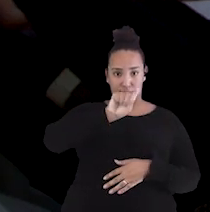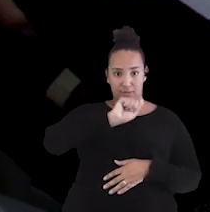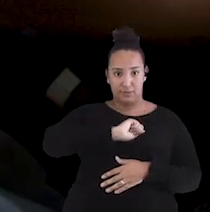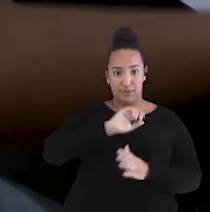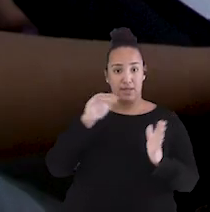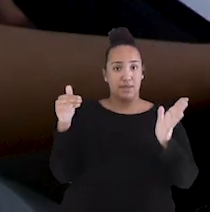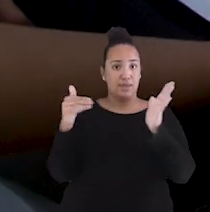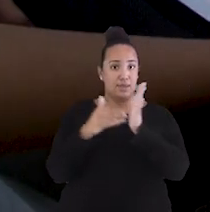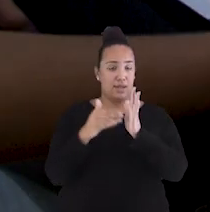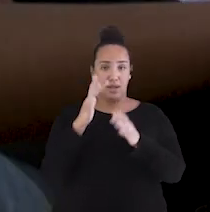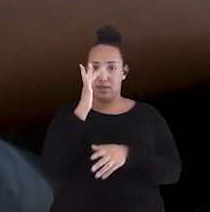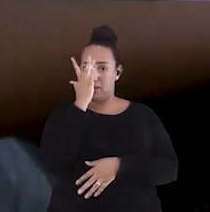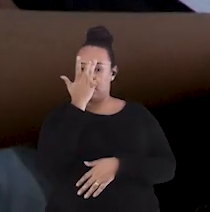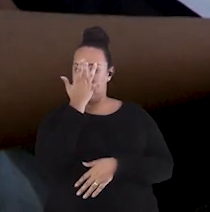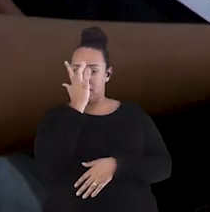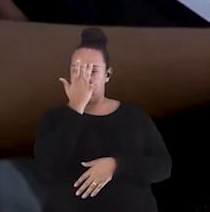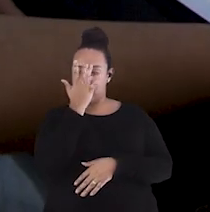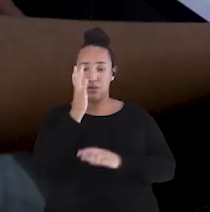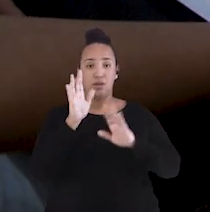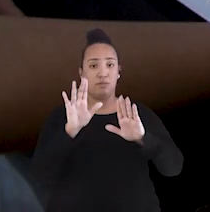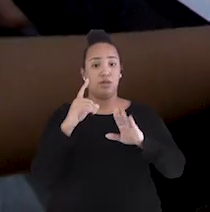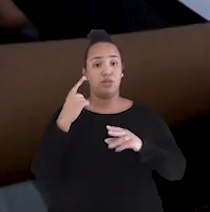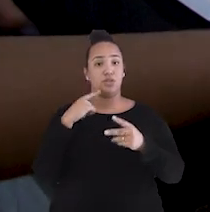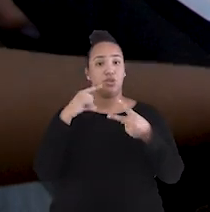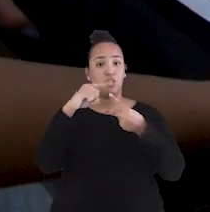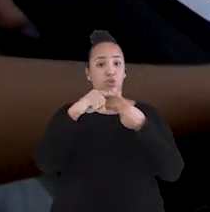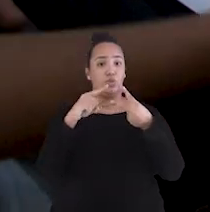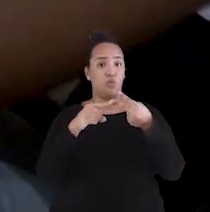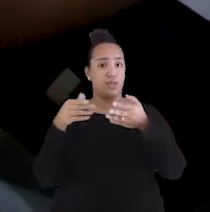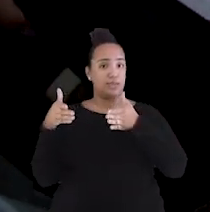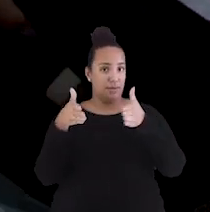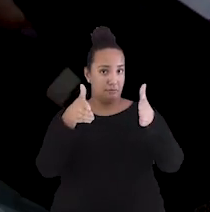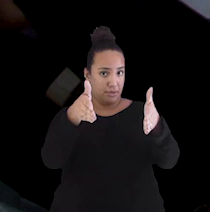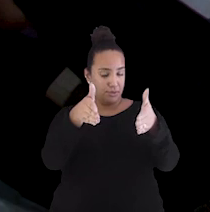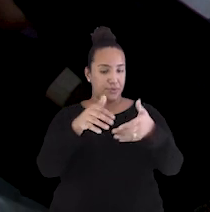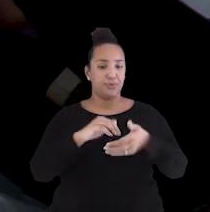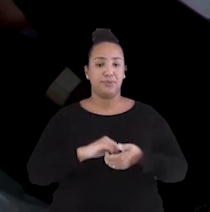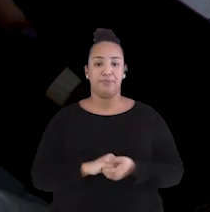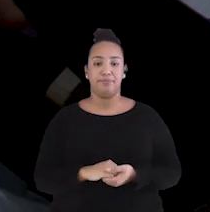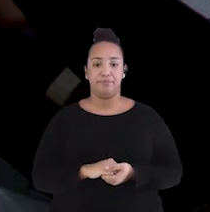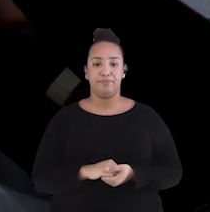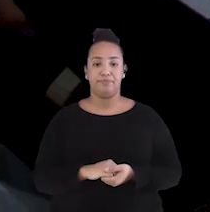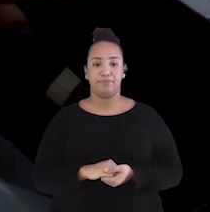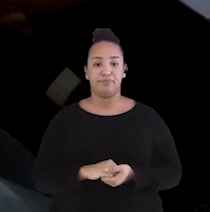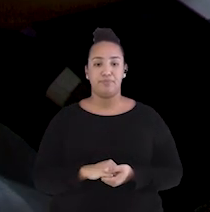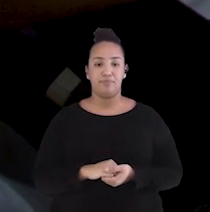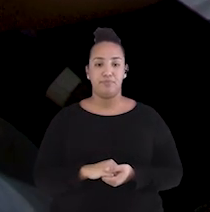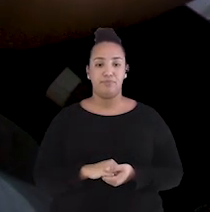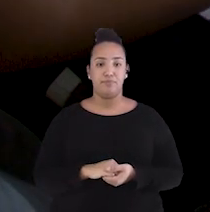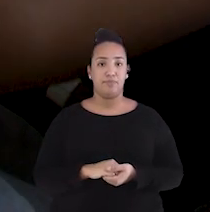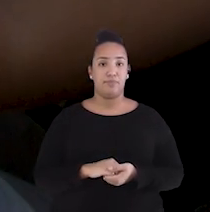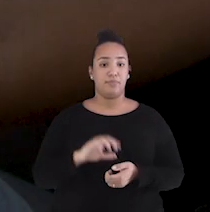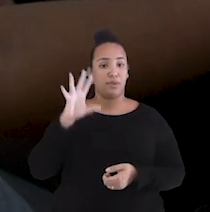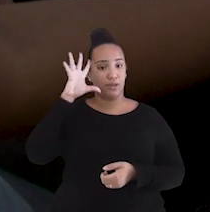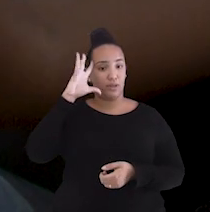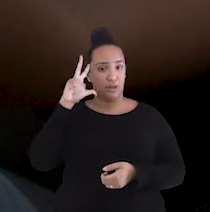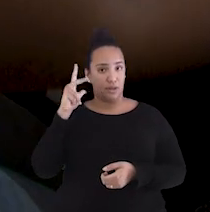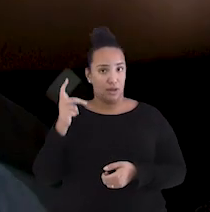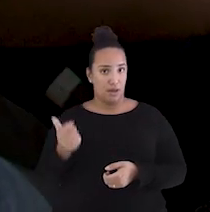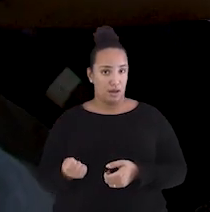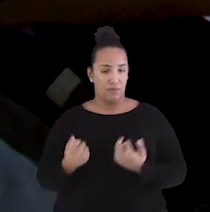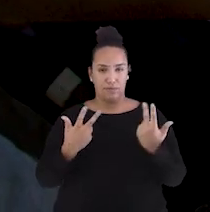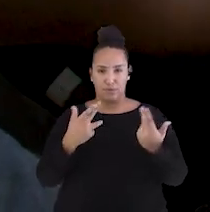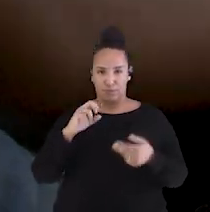para chegar até a Índia. E aí existiam duas rotas possíveis nesse momento. Ele iria contornar a